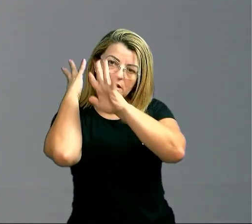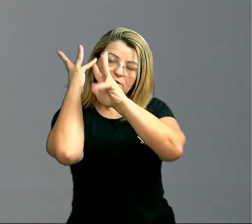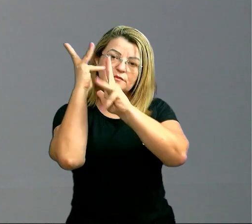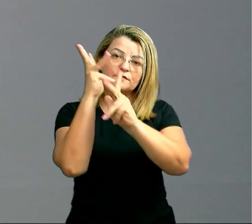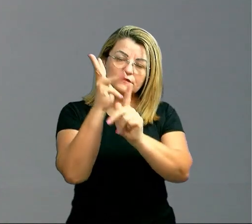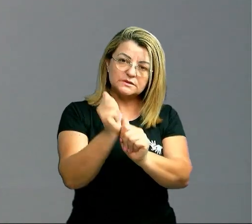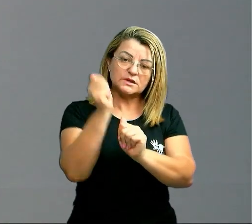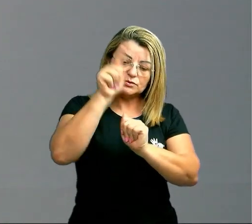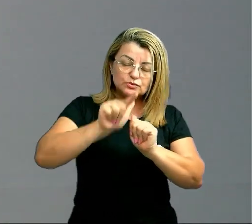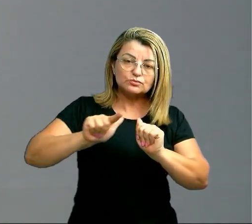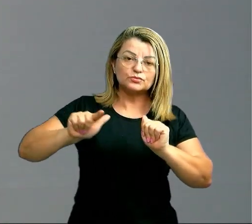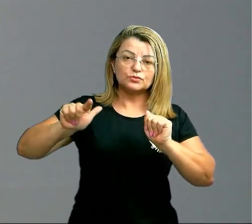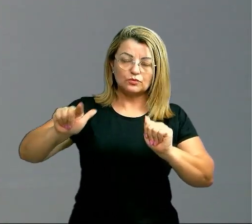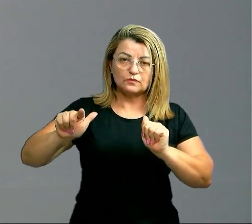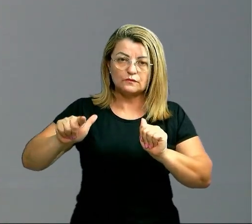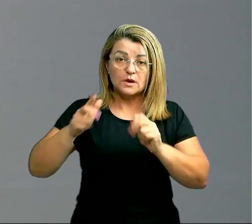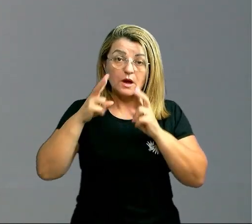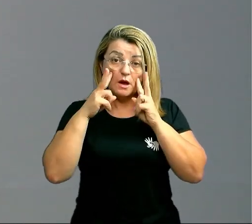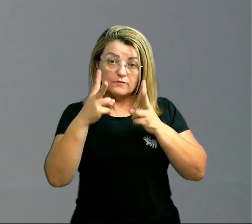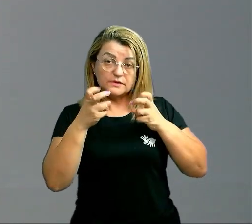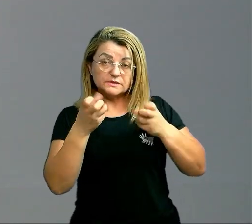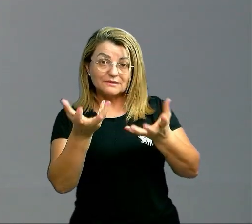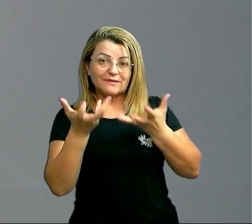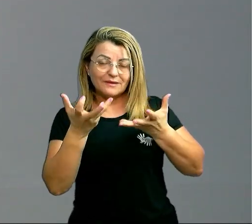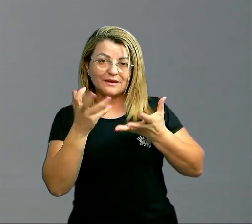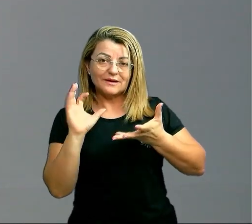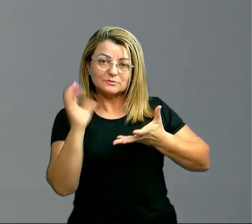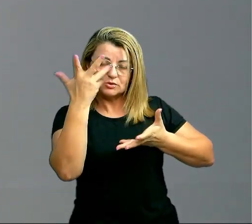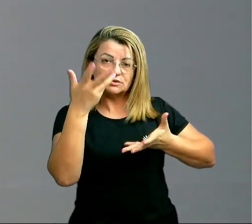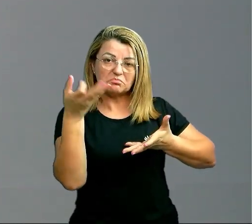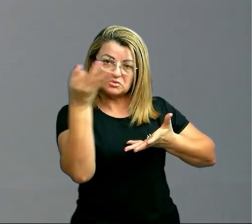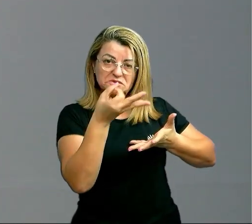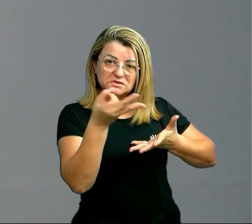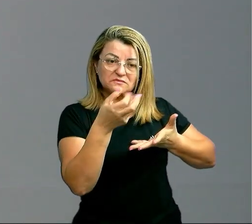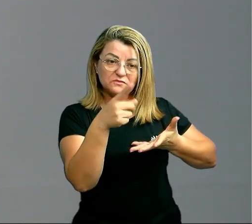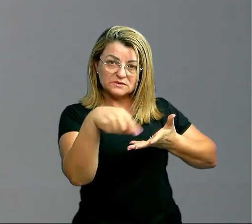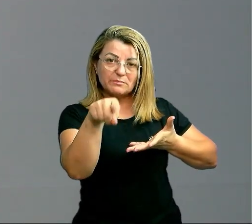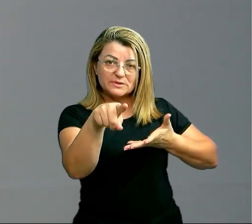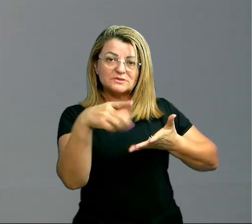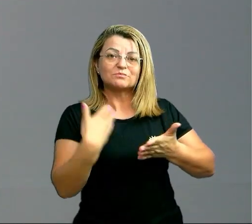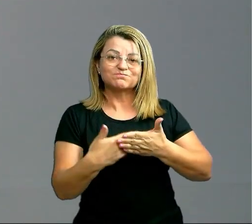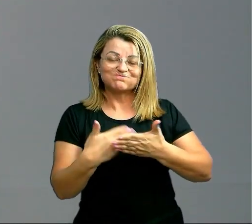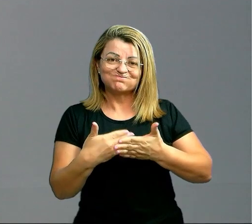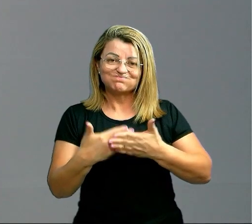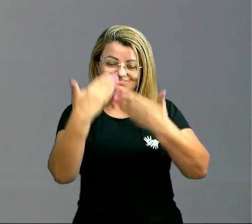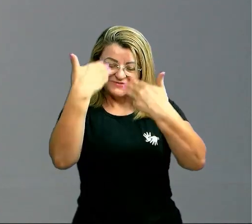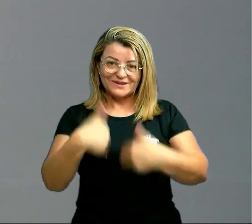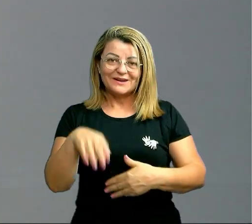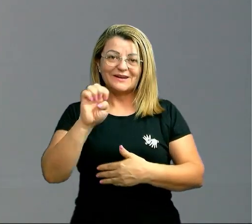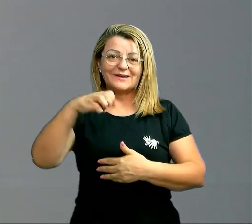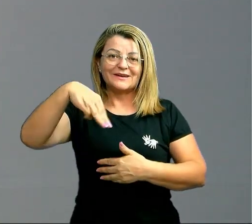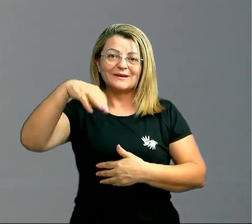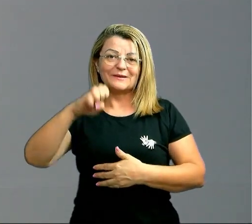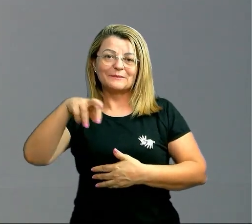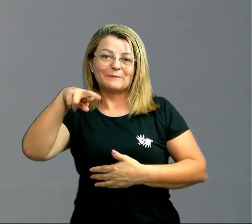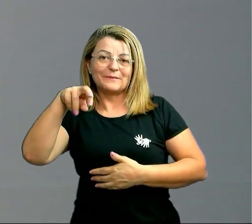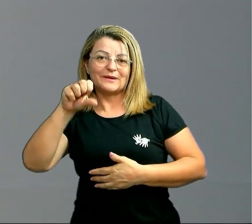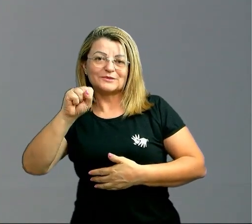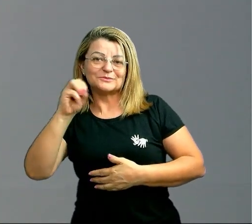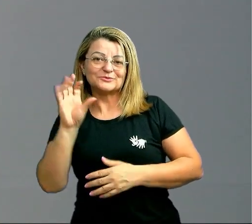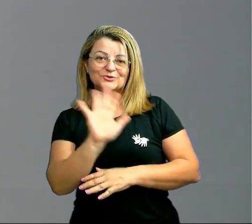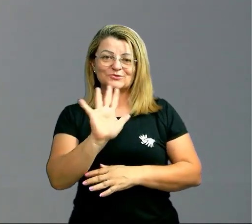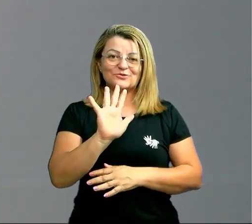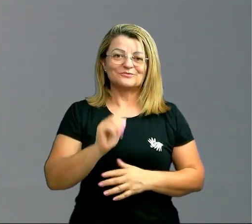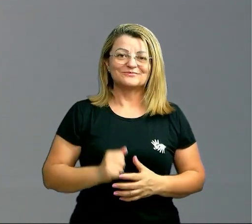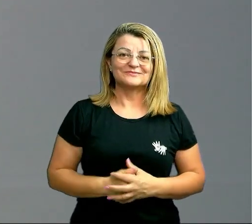verifica isso daí. Por quê? Se você quer resultados, depende agora do teu empenho. Beleza? Eu sou o professor Emerson de Matemática. Até